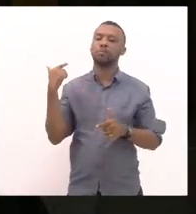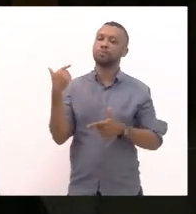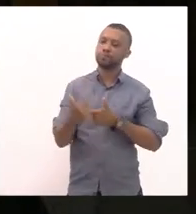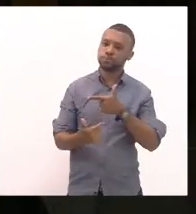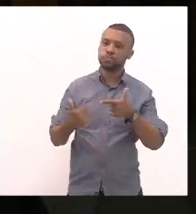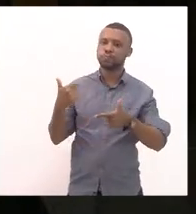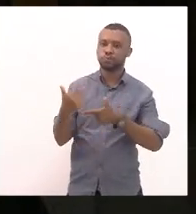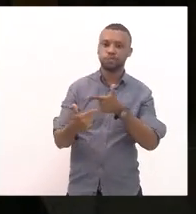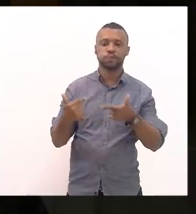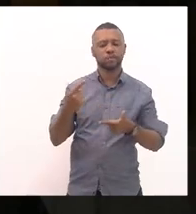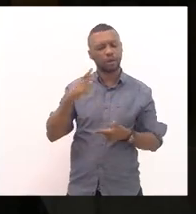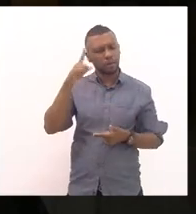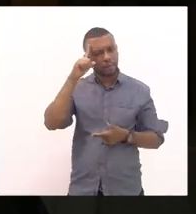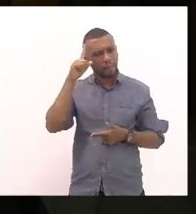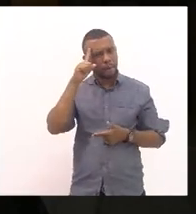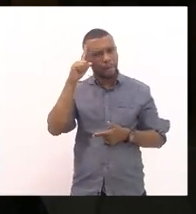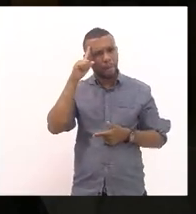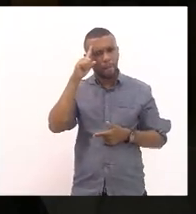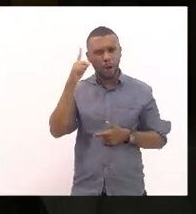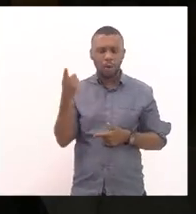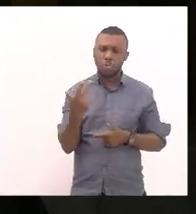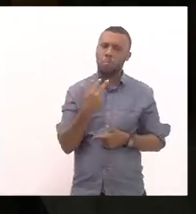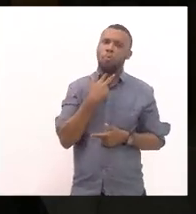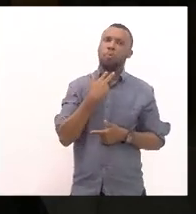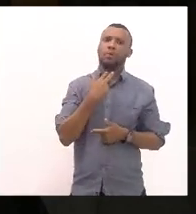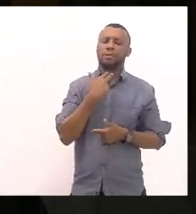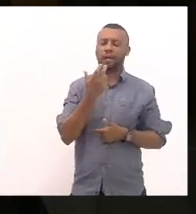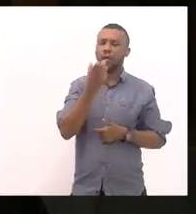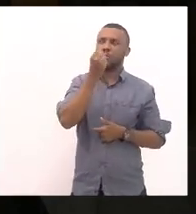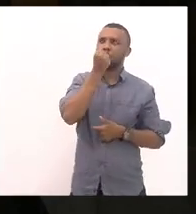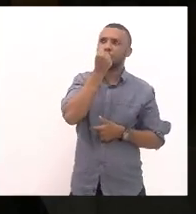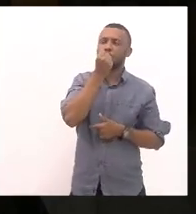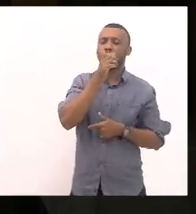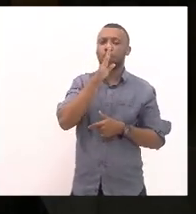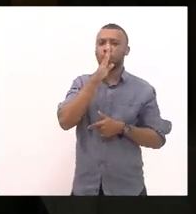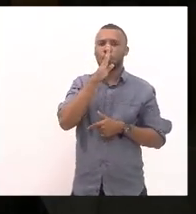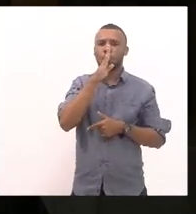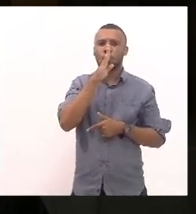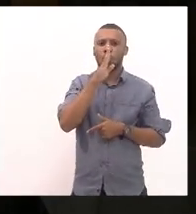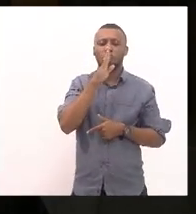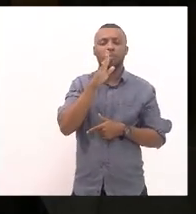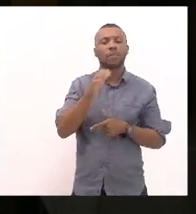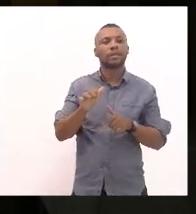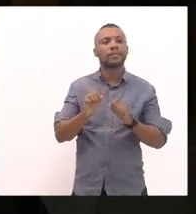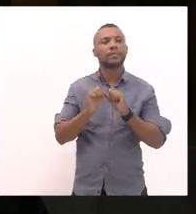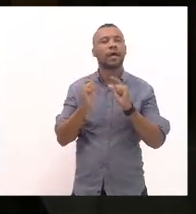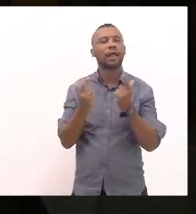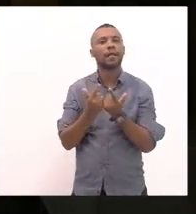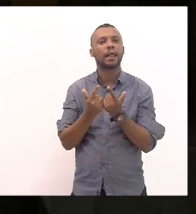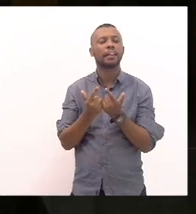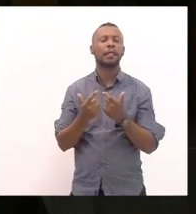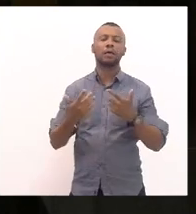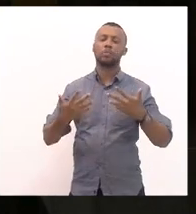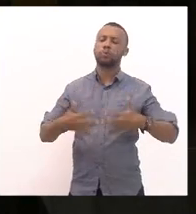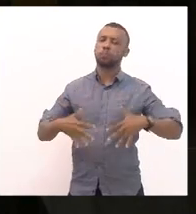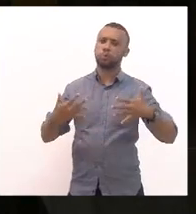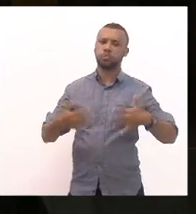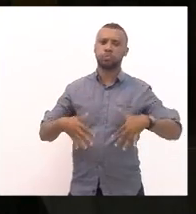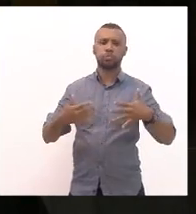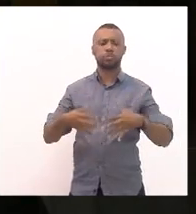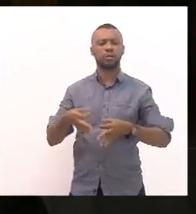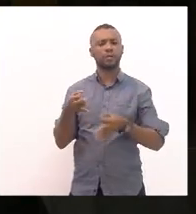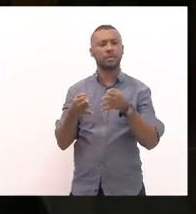diariamente Não podemos aceitar calados aqui na Assembleia tamanho as injustiças